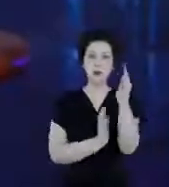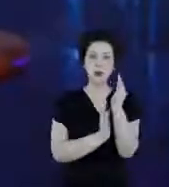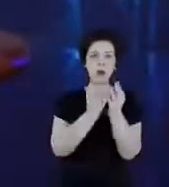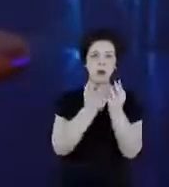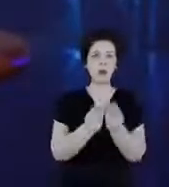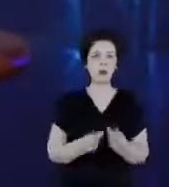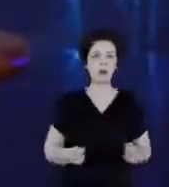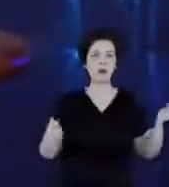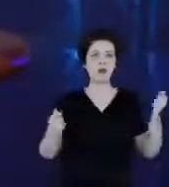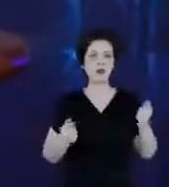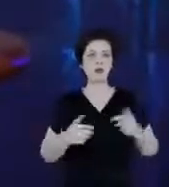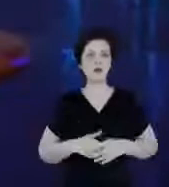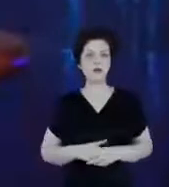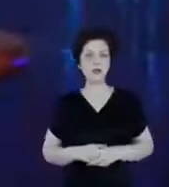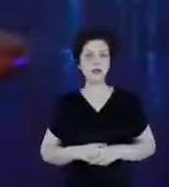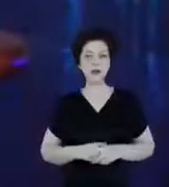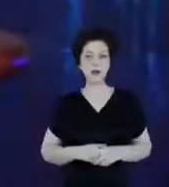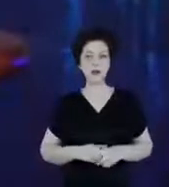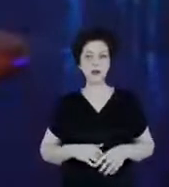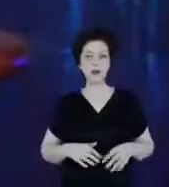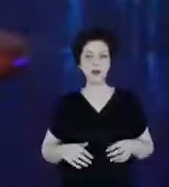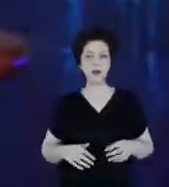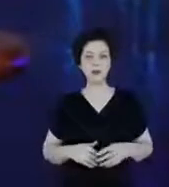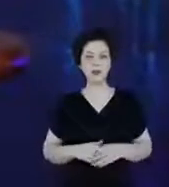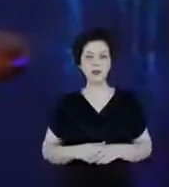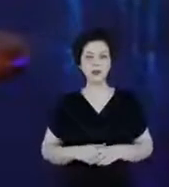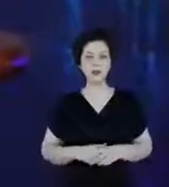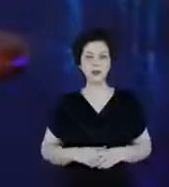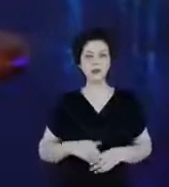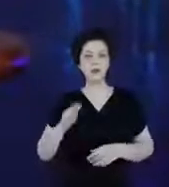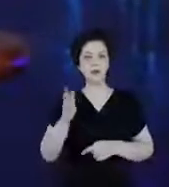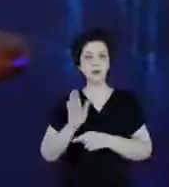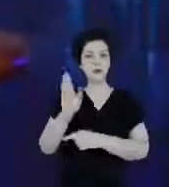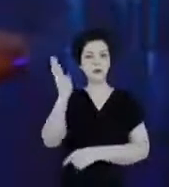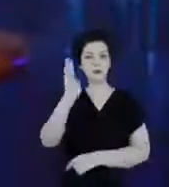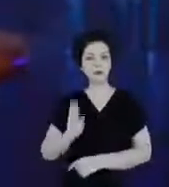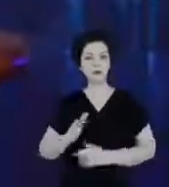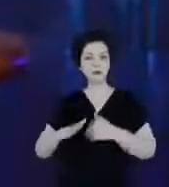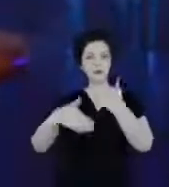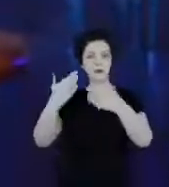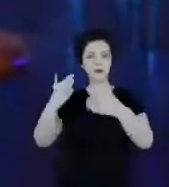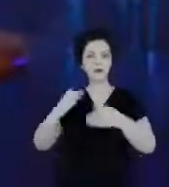ajudar o mundo a descarbonizar e ajudar o Brasil a se desenvolver.